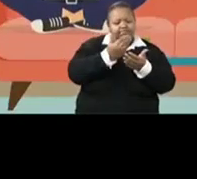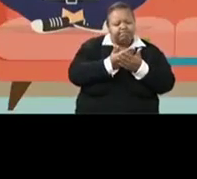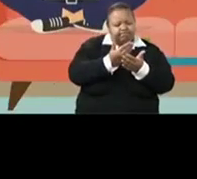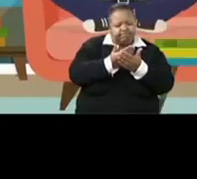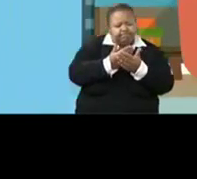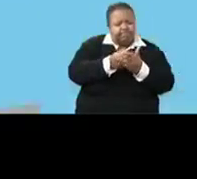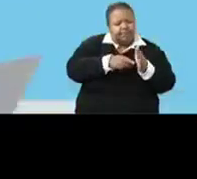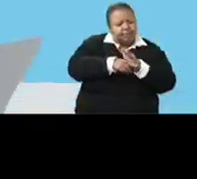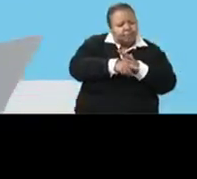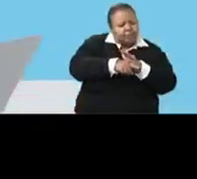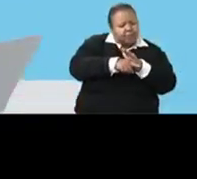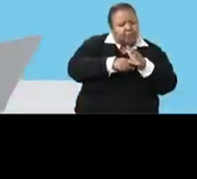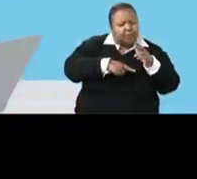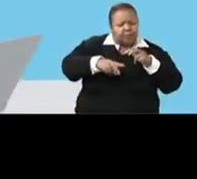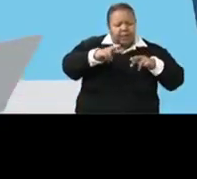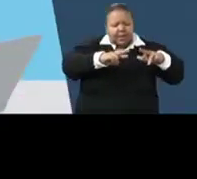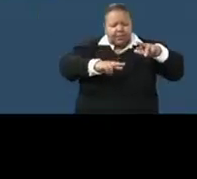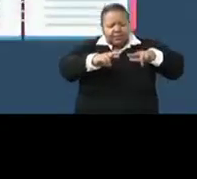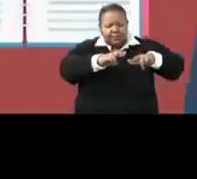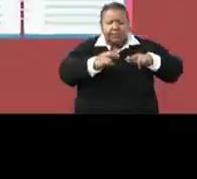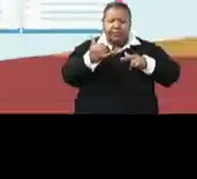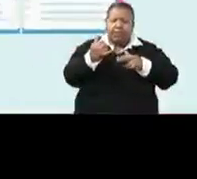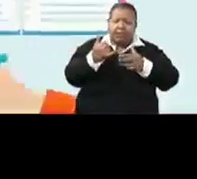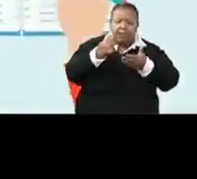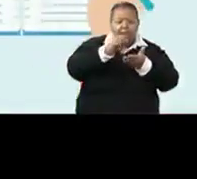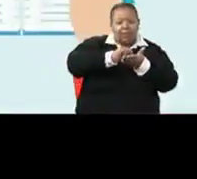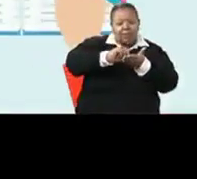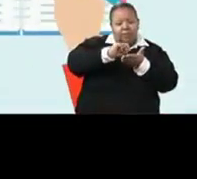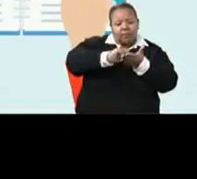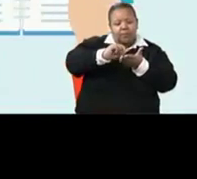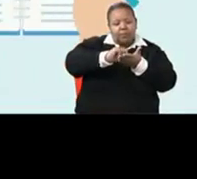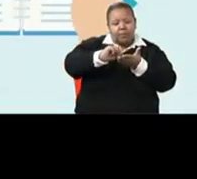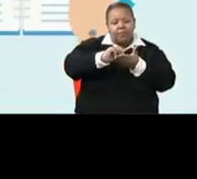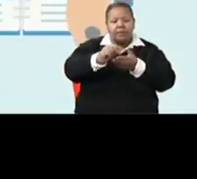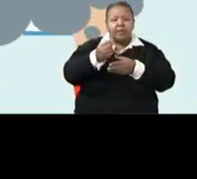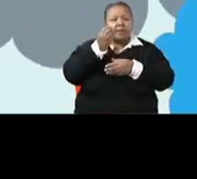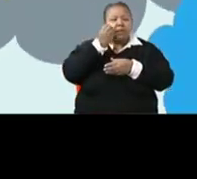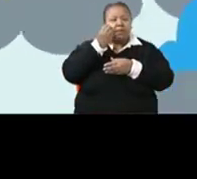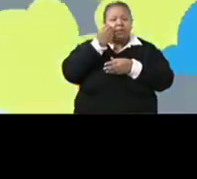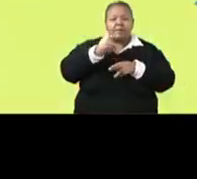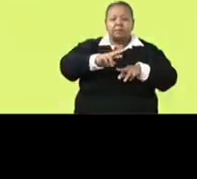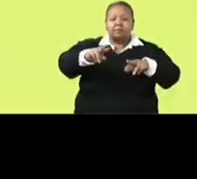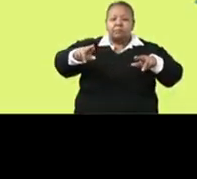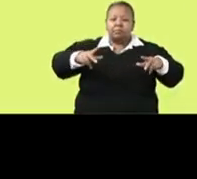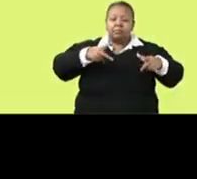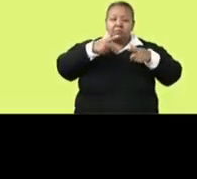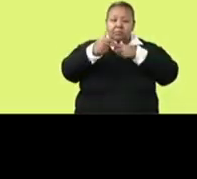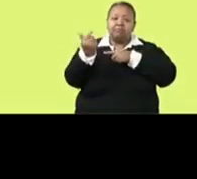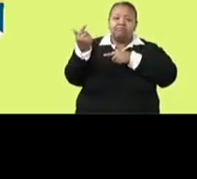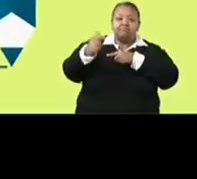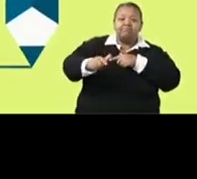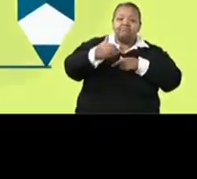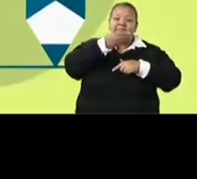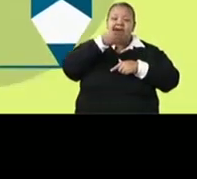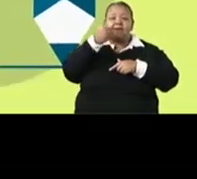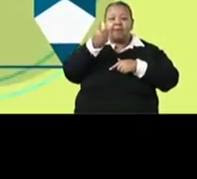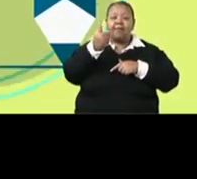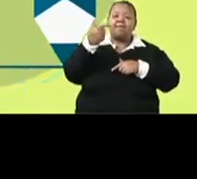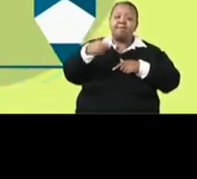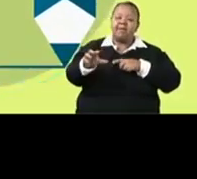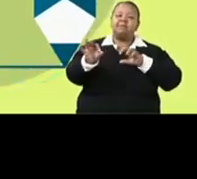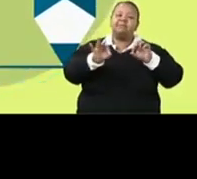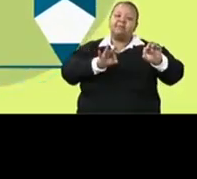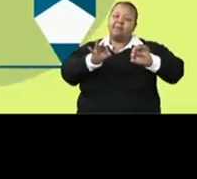se dedicar analisando com atenção, fazendo anotações na hora de levantar hipóteses, procurando diferentes soluções até obter a melhor,